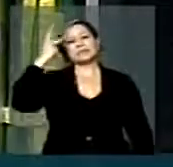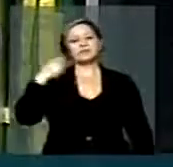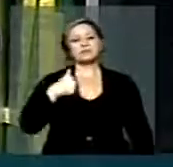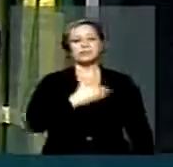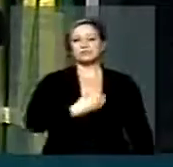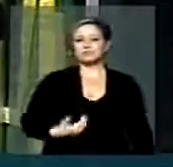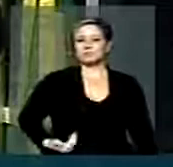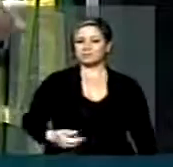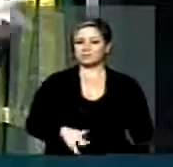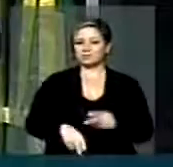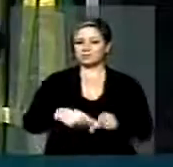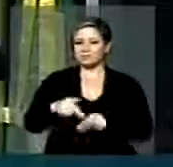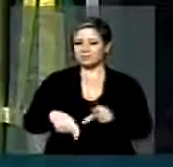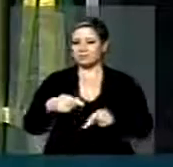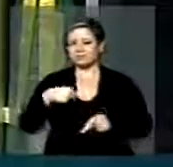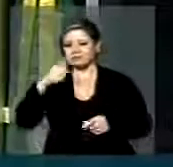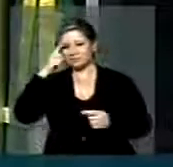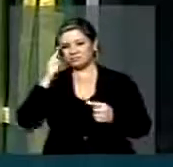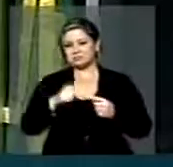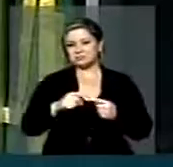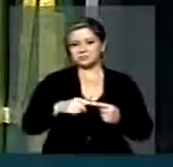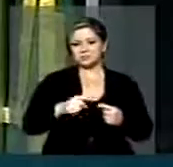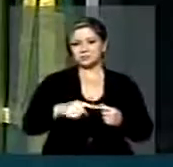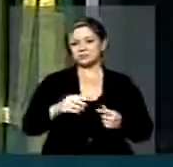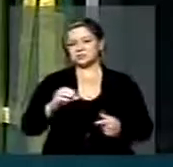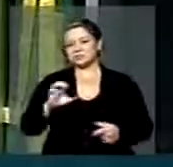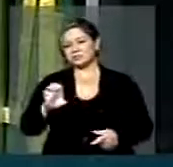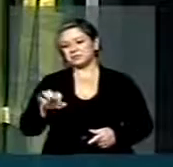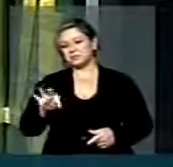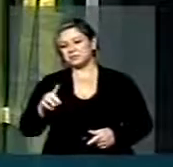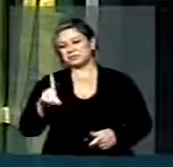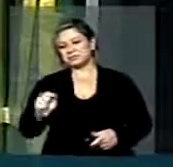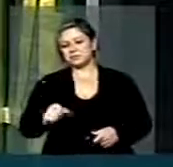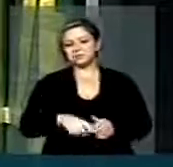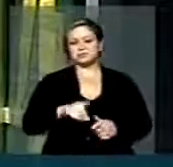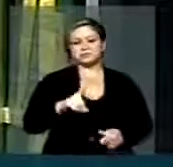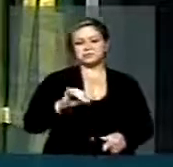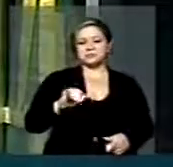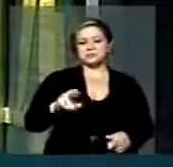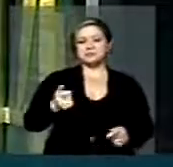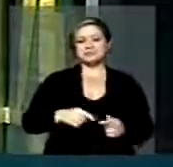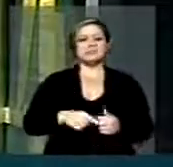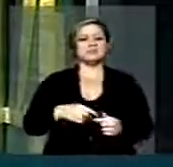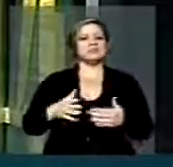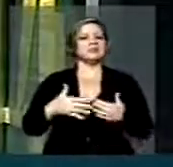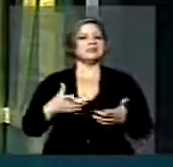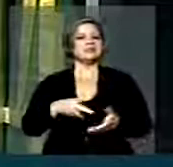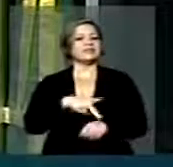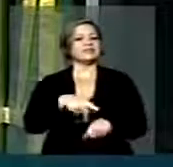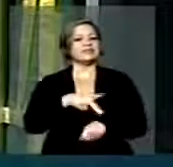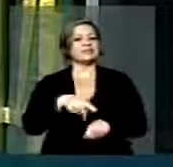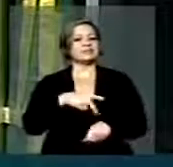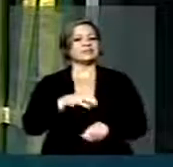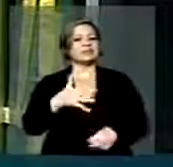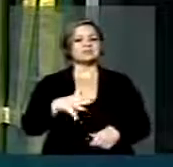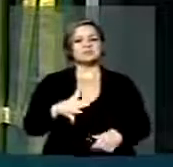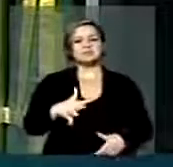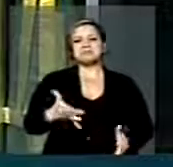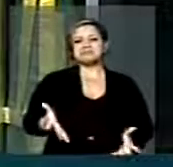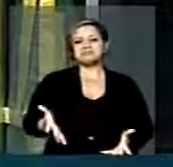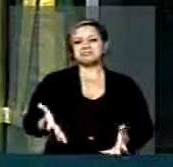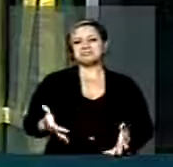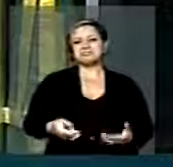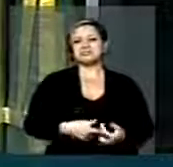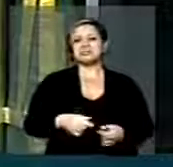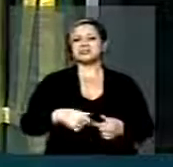um governo populista, ou à esquerda ou à direita, que está dando esse país chinfrim, esse país meia-boca.